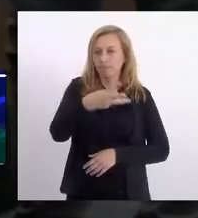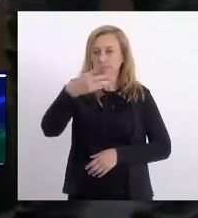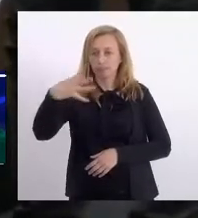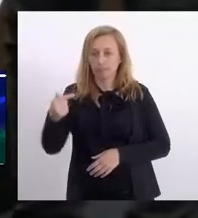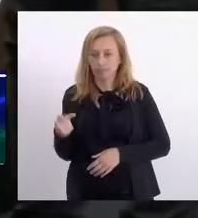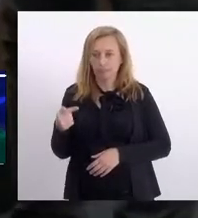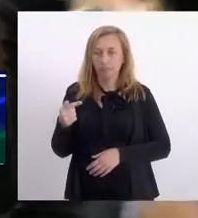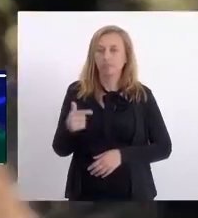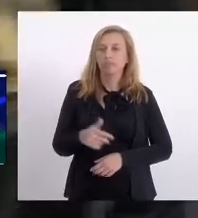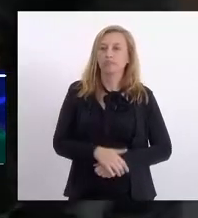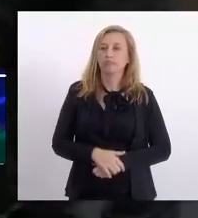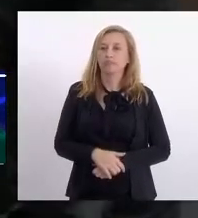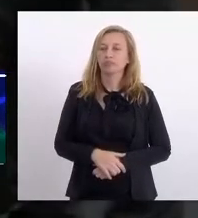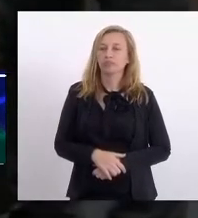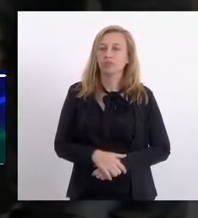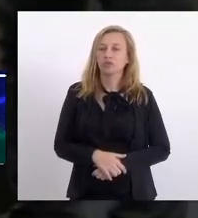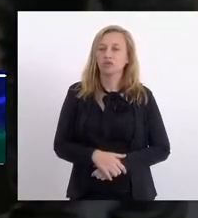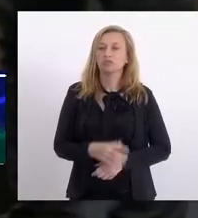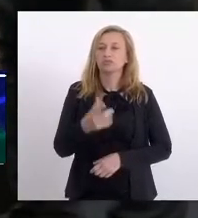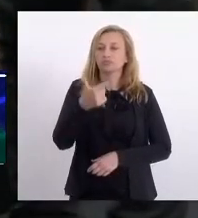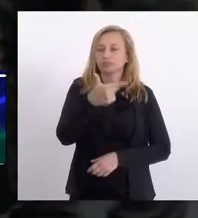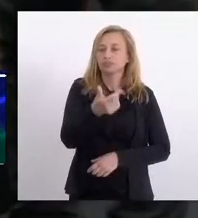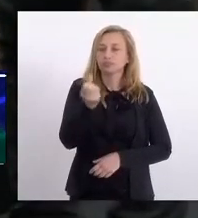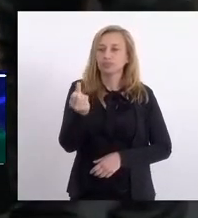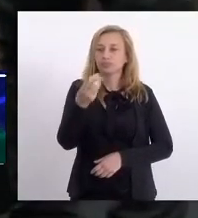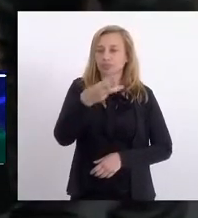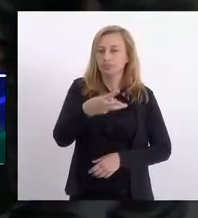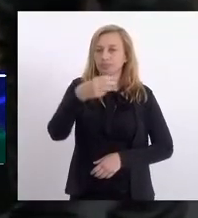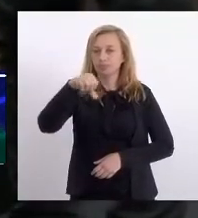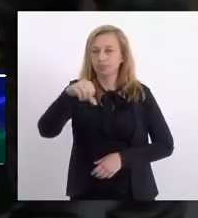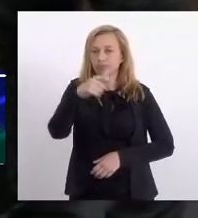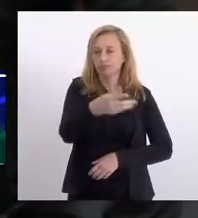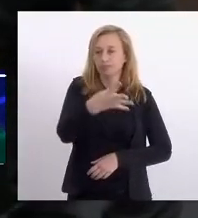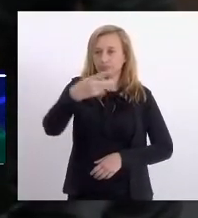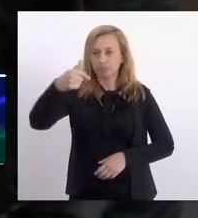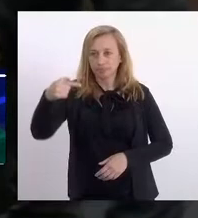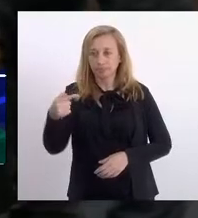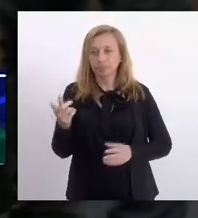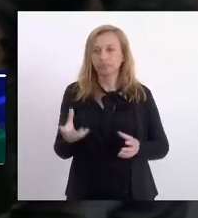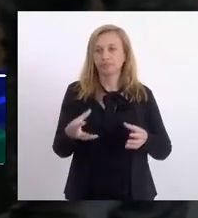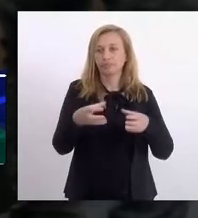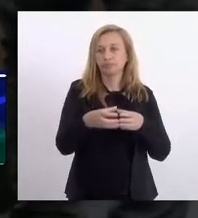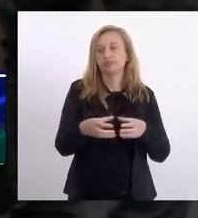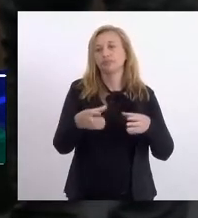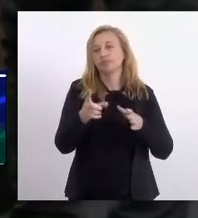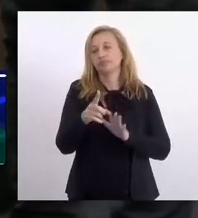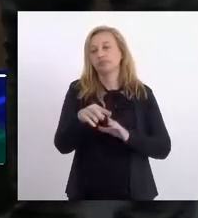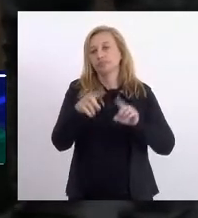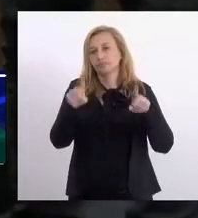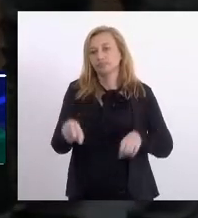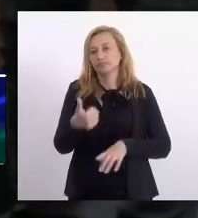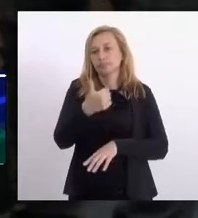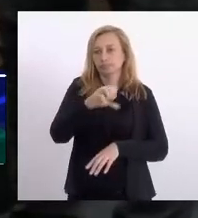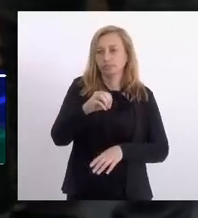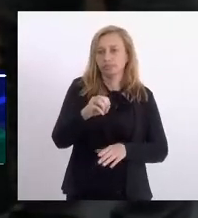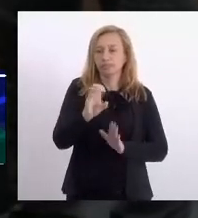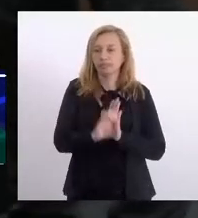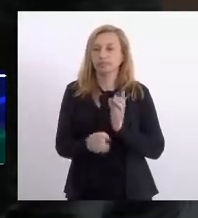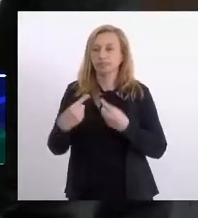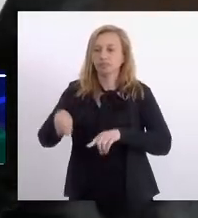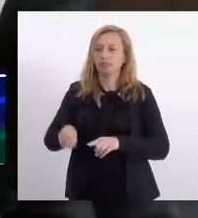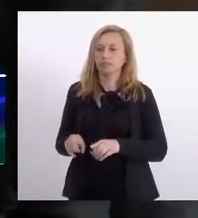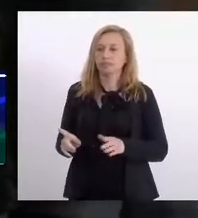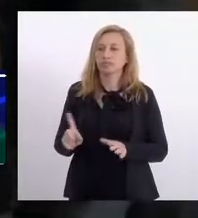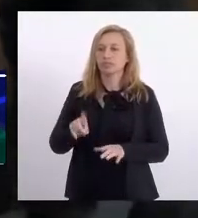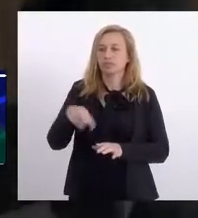da Comissão de Servidores, número 26, 39 e 47 pela emenda 10 da Comissão de Servidores, contrárias às demais emendas,